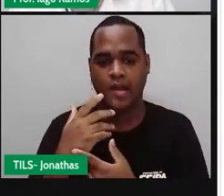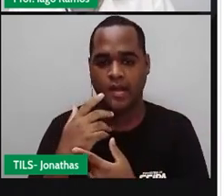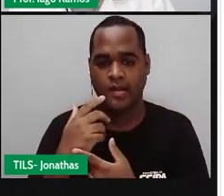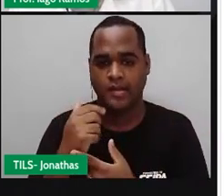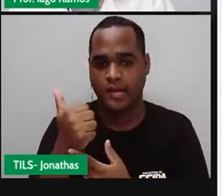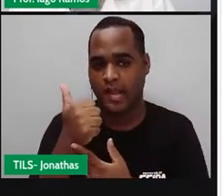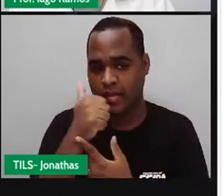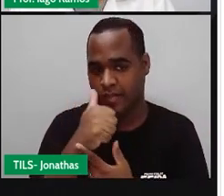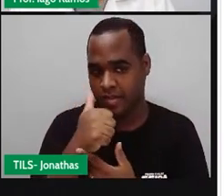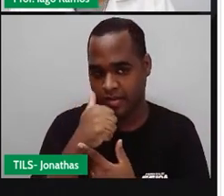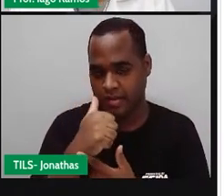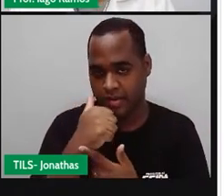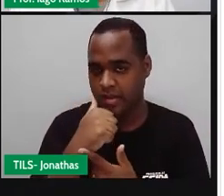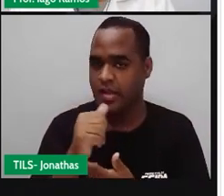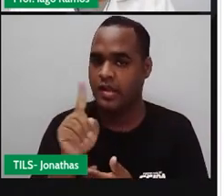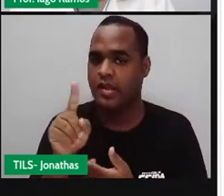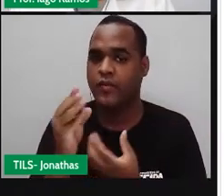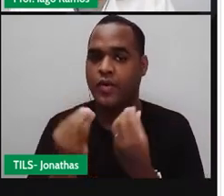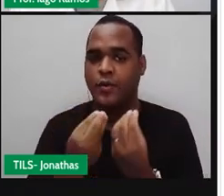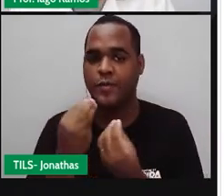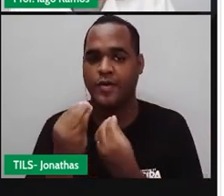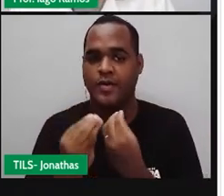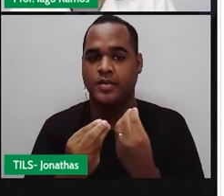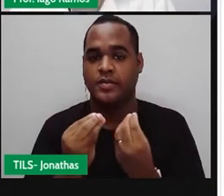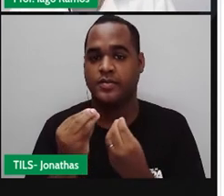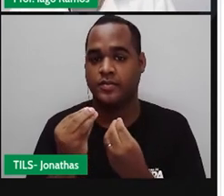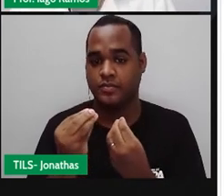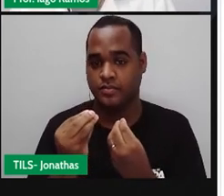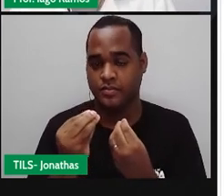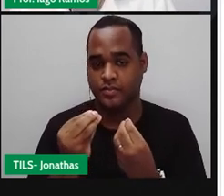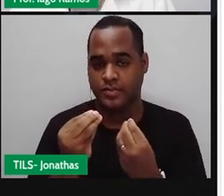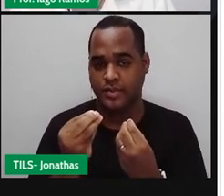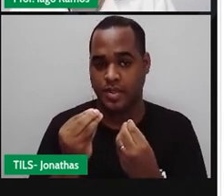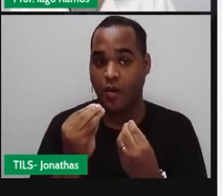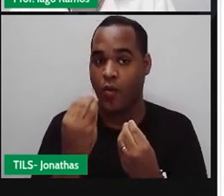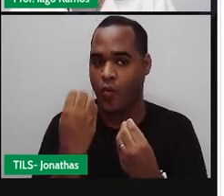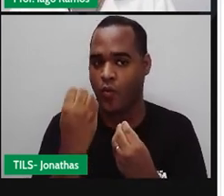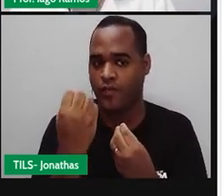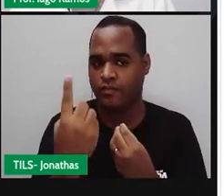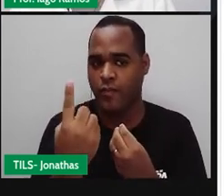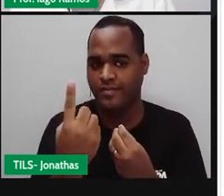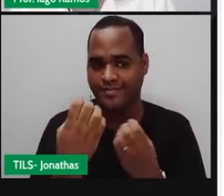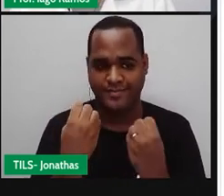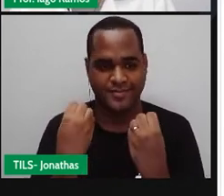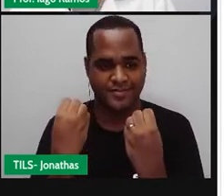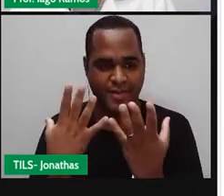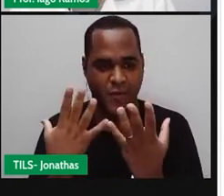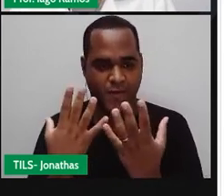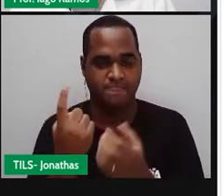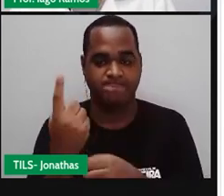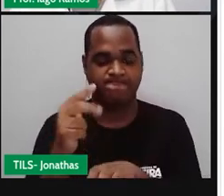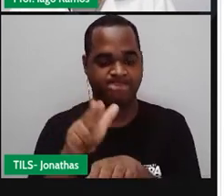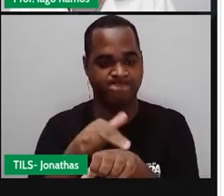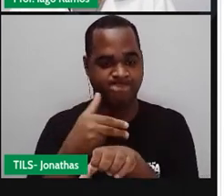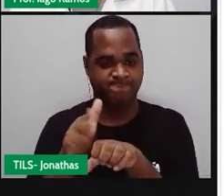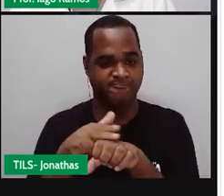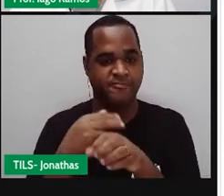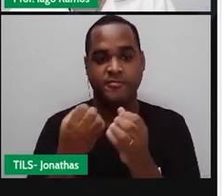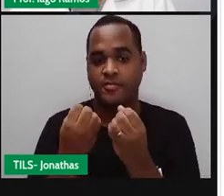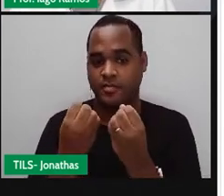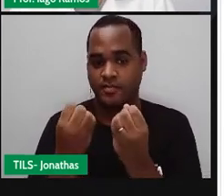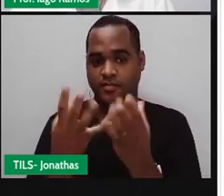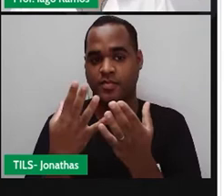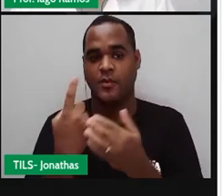aqui e eu quero que eu vou fazer com ela eu vou dar uma barra de chocolate para ela vou colocar aqui mas para o